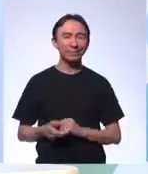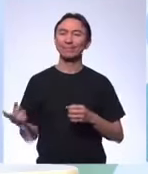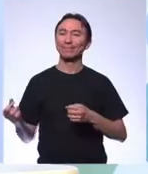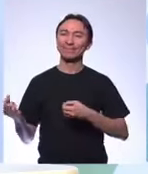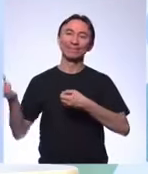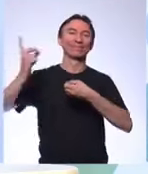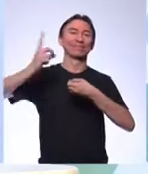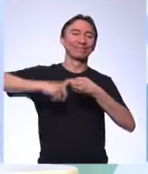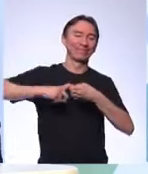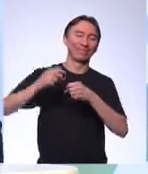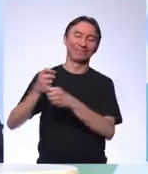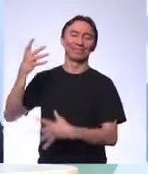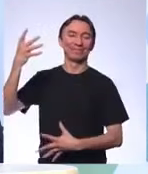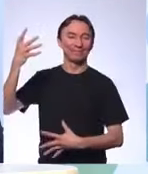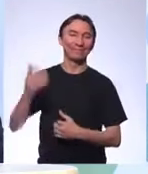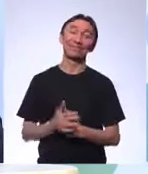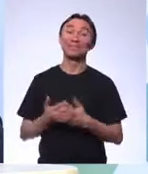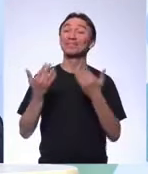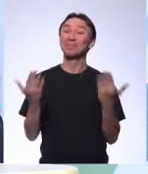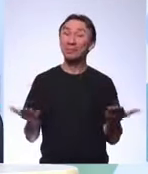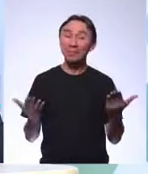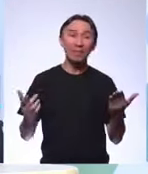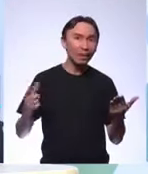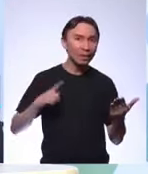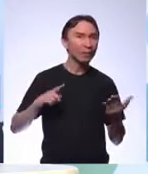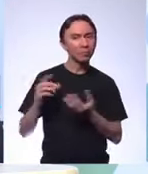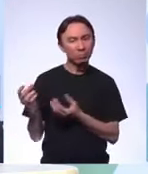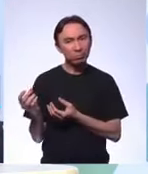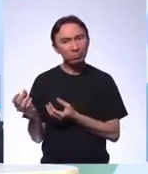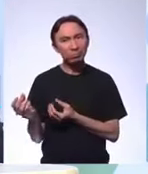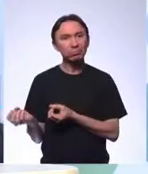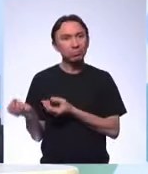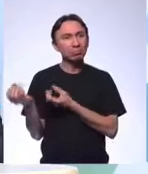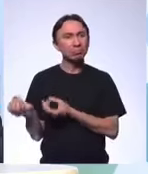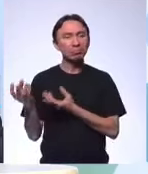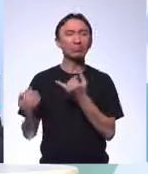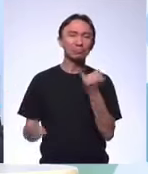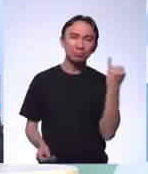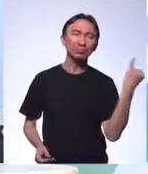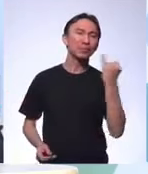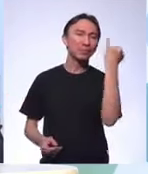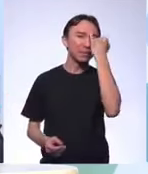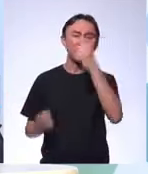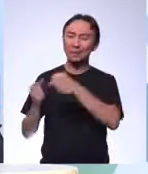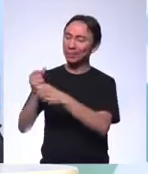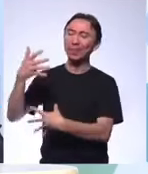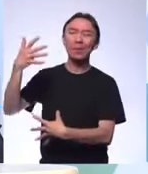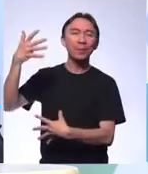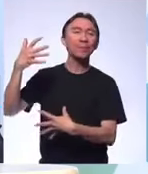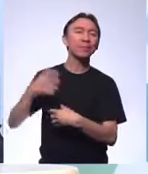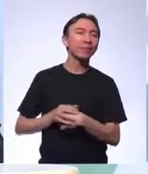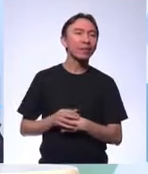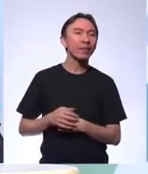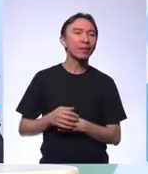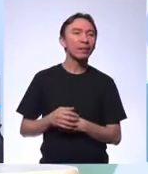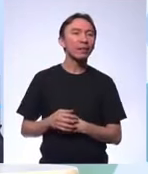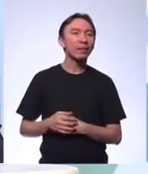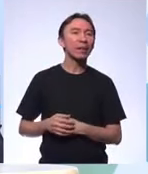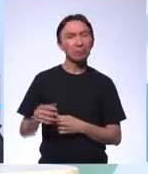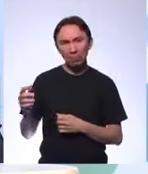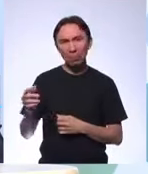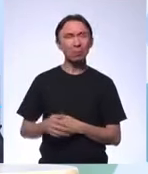Voltamos para a interação e tem um dado importantíssimo aqui, professora Luiz, no chat, né? A